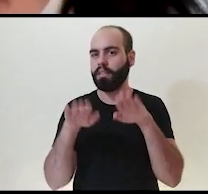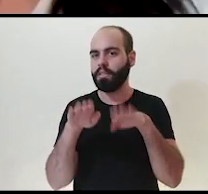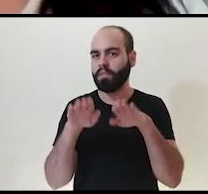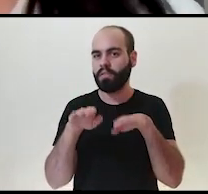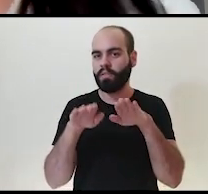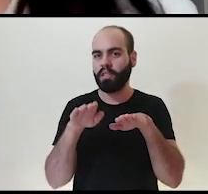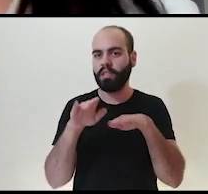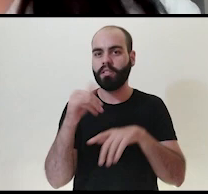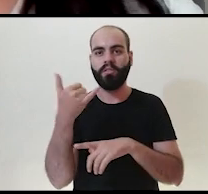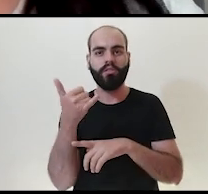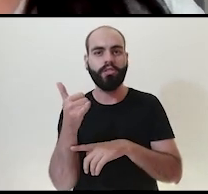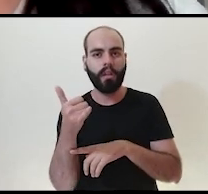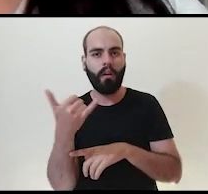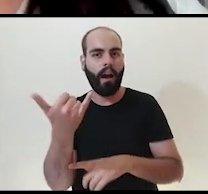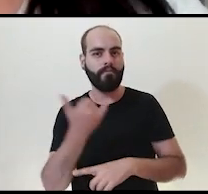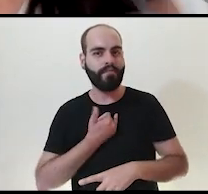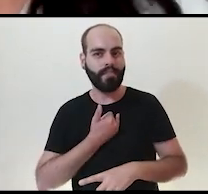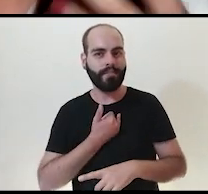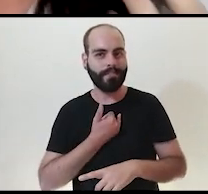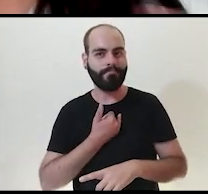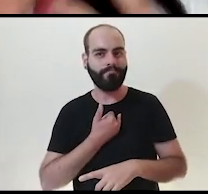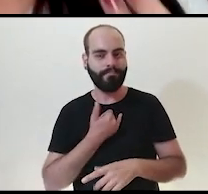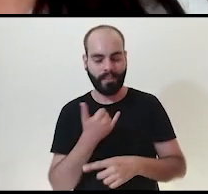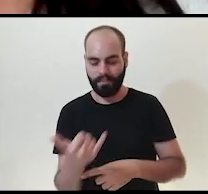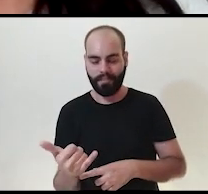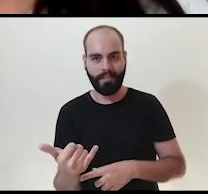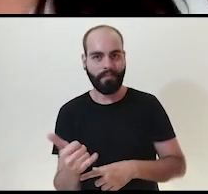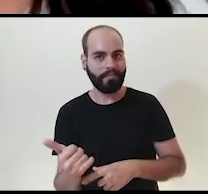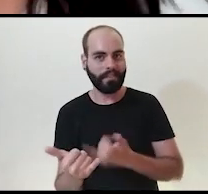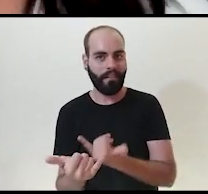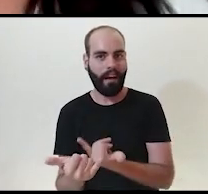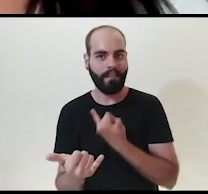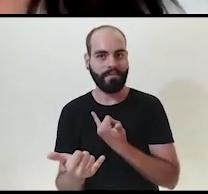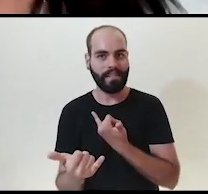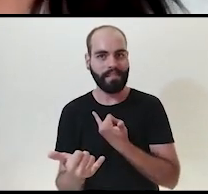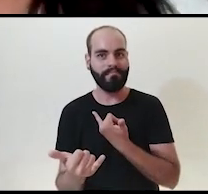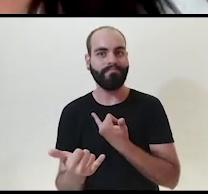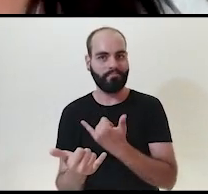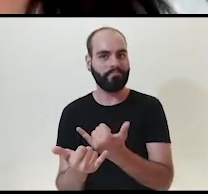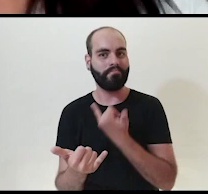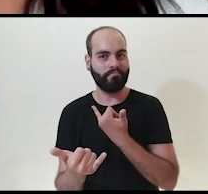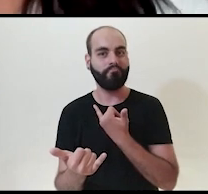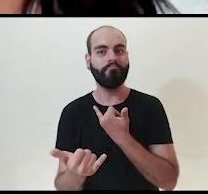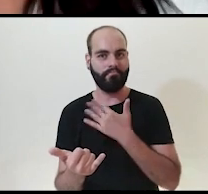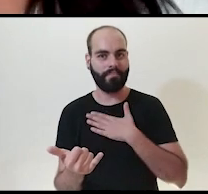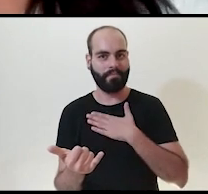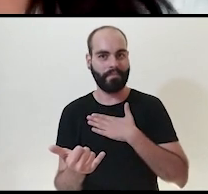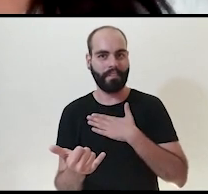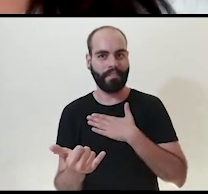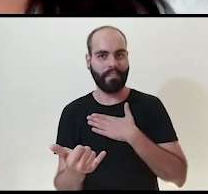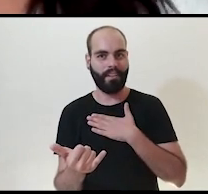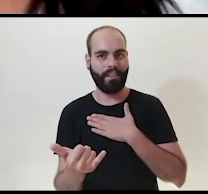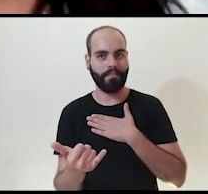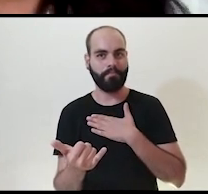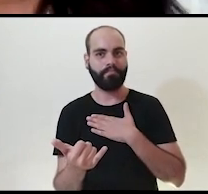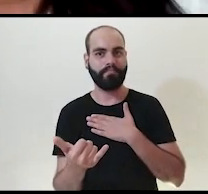avisam também quando a lente está suja. É por isso que a Aline falou essa primeira Ah, é? dica. O meu, por exemplo, ele me avisa, ele fala assim: lentes